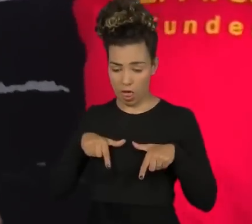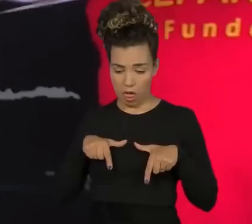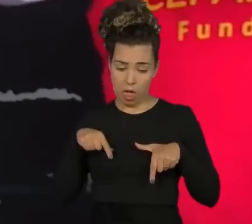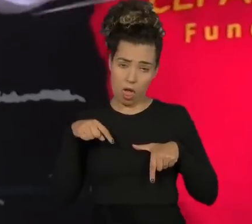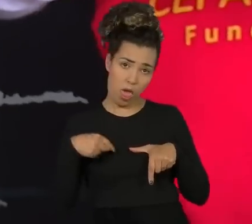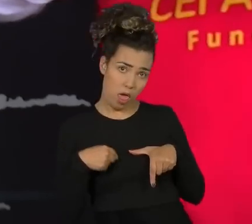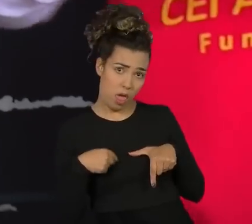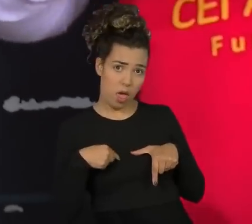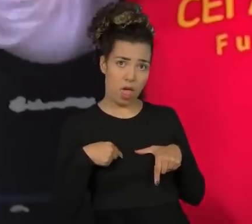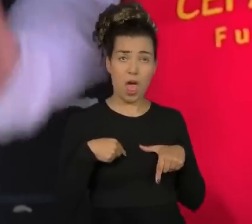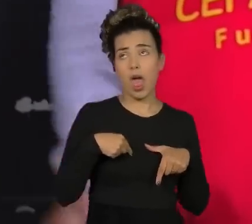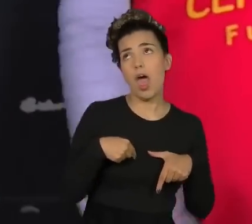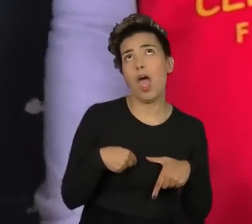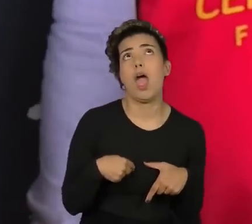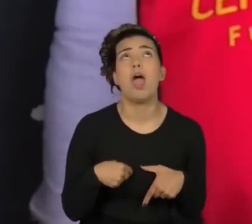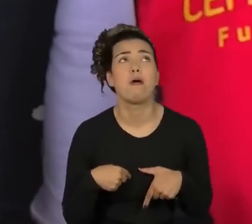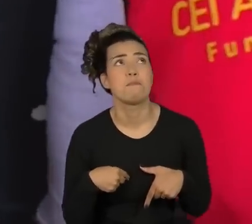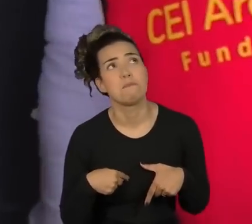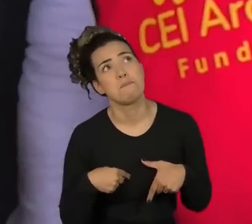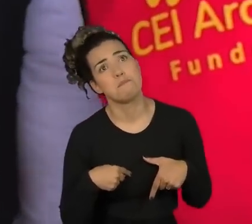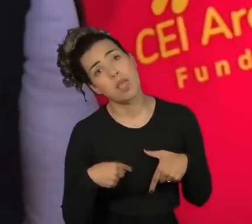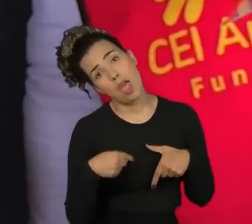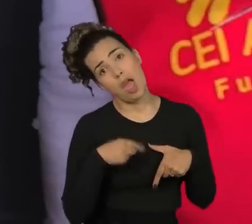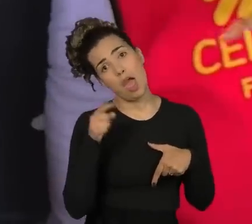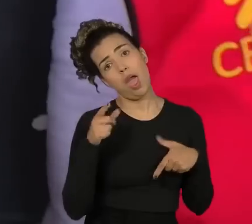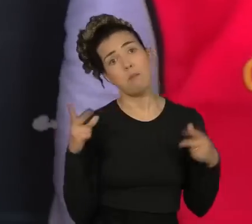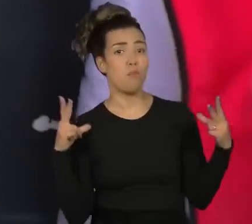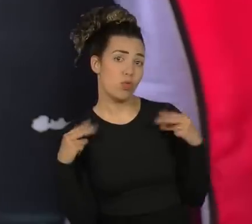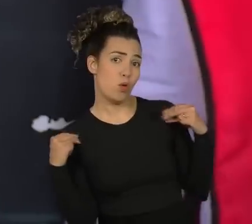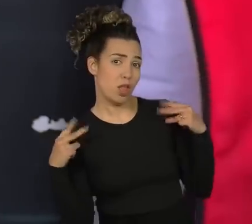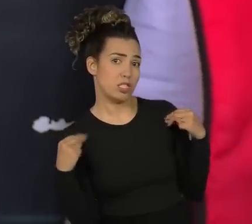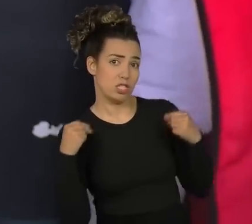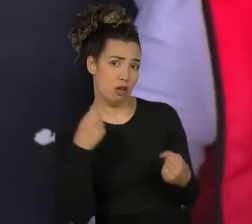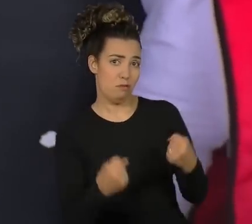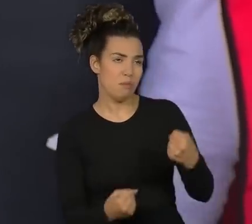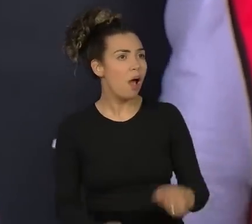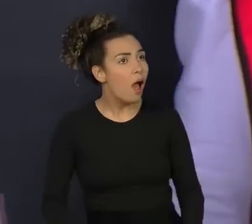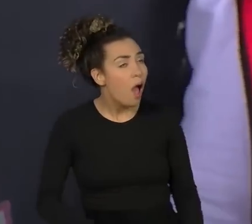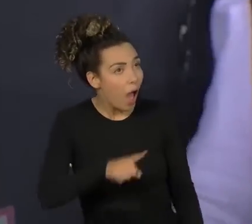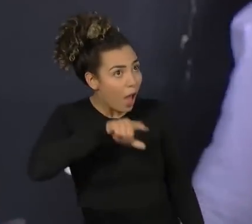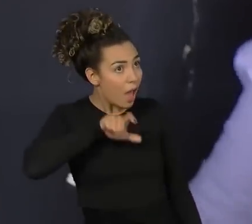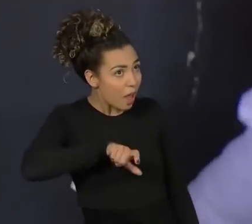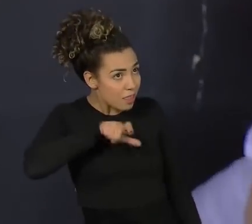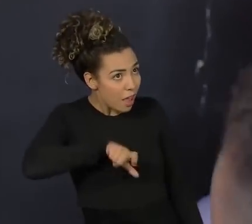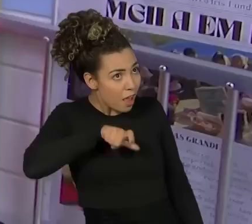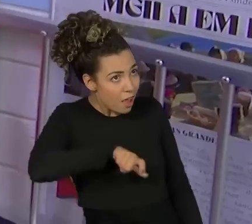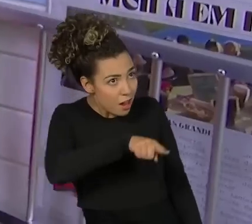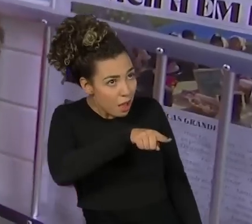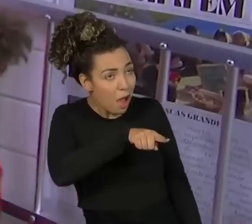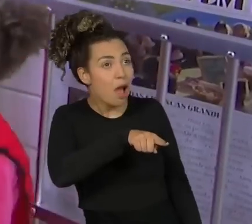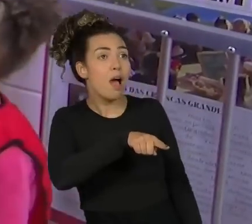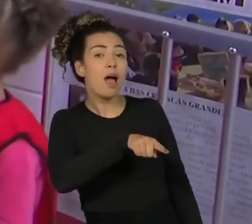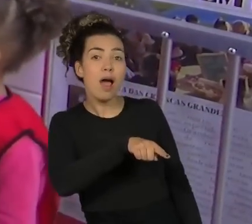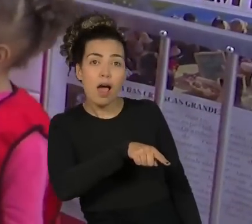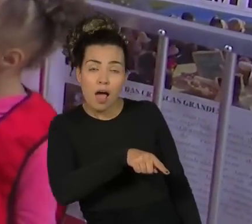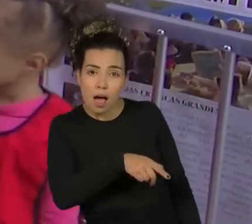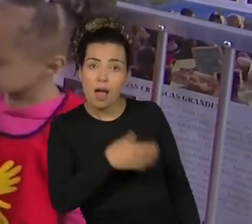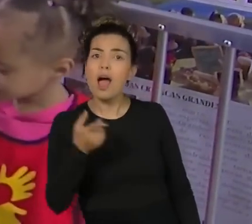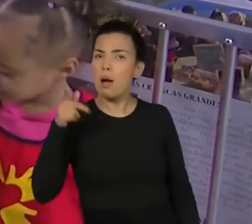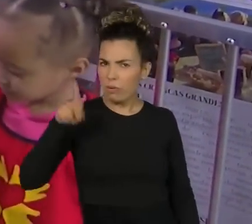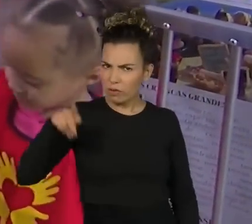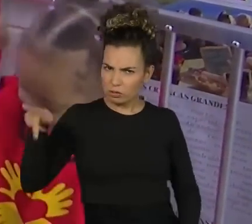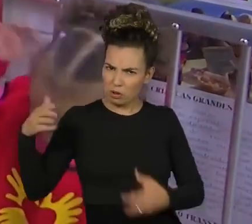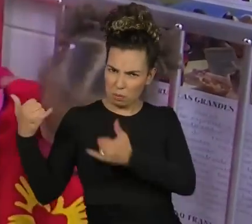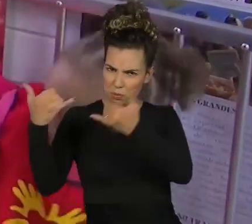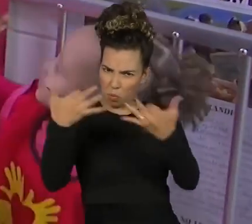É uma motorista de motorista. A carteira de motorista. E o que a professora já explicou